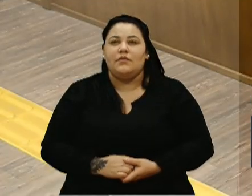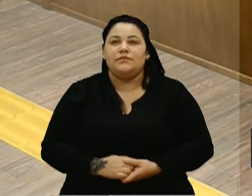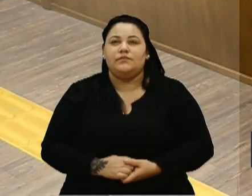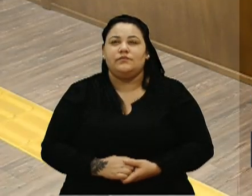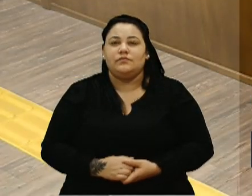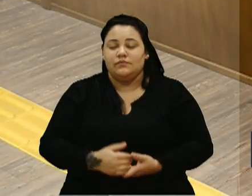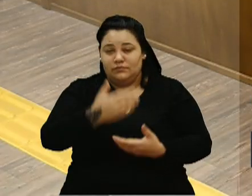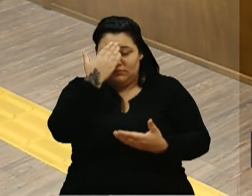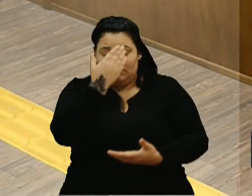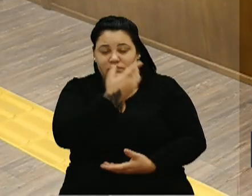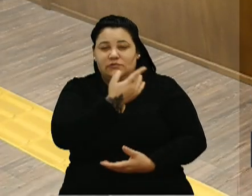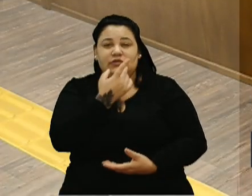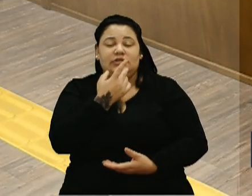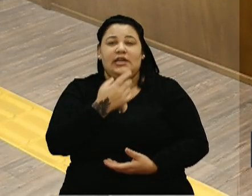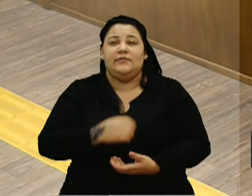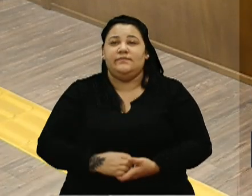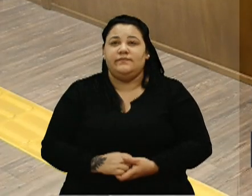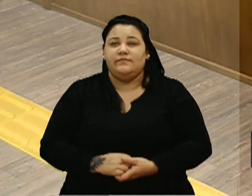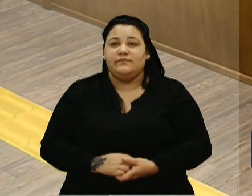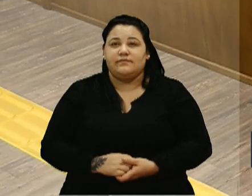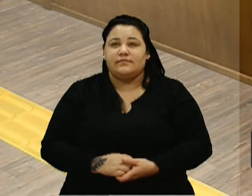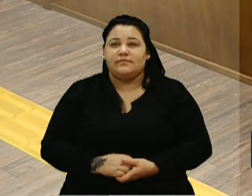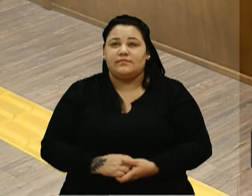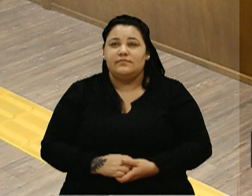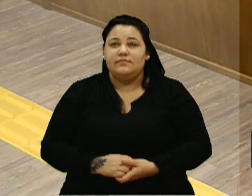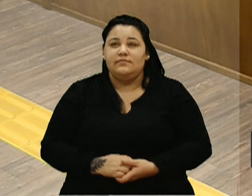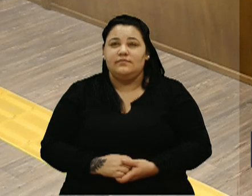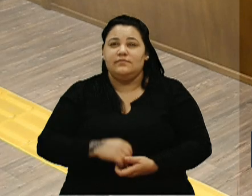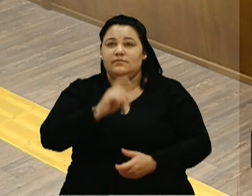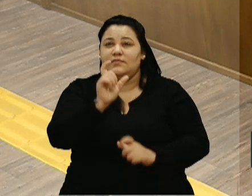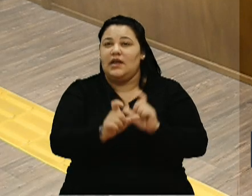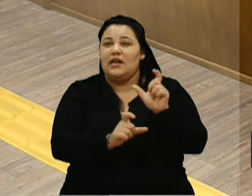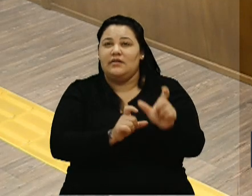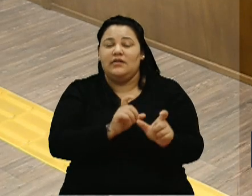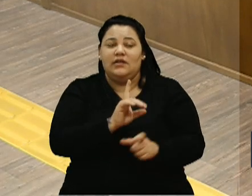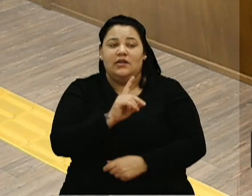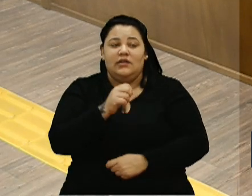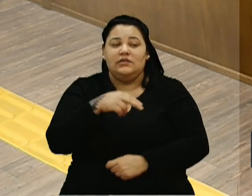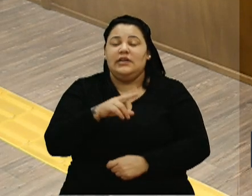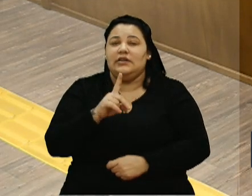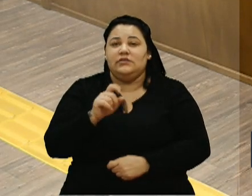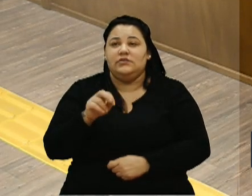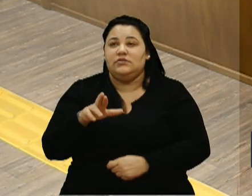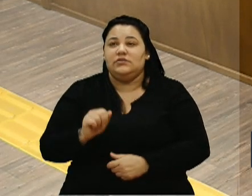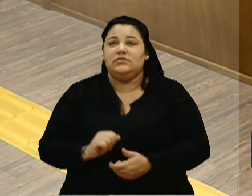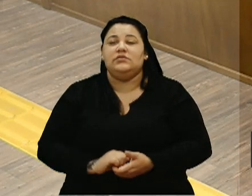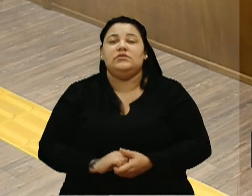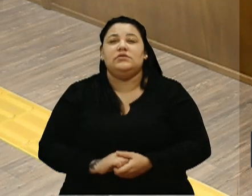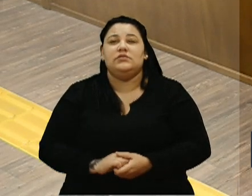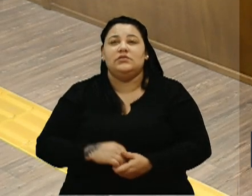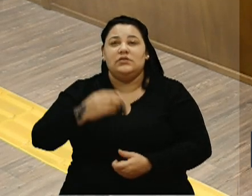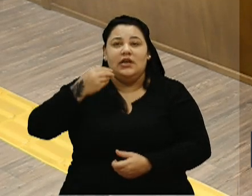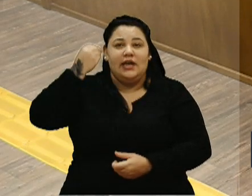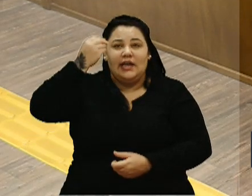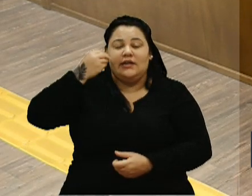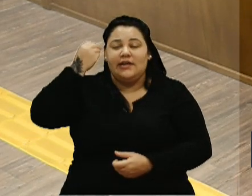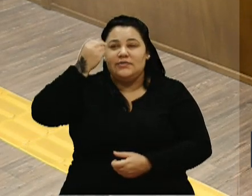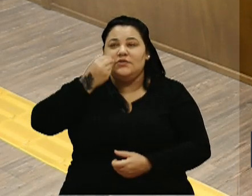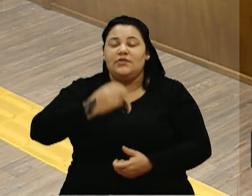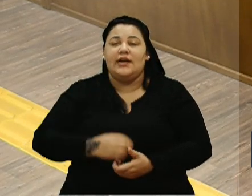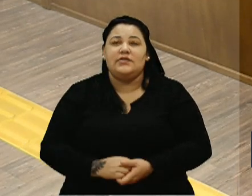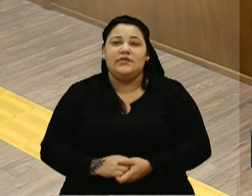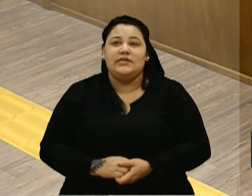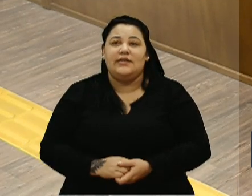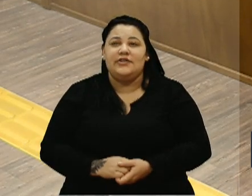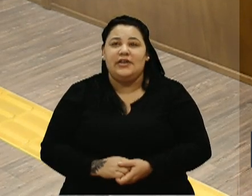Obrigada, Luiz Henrique. Passo a palavra, então, agora para a Dandara Masque de Godoy, que é presidenta do DA da Psicologia da FSG.